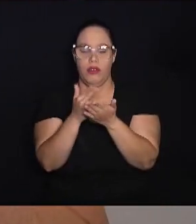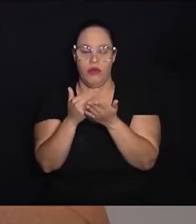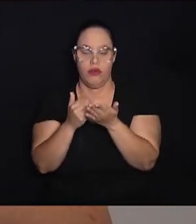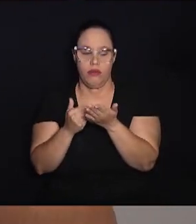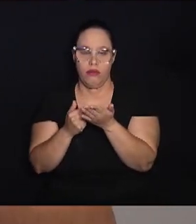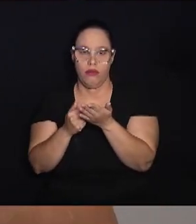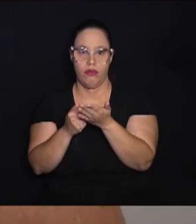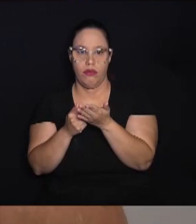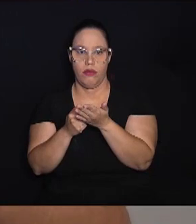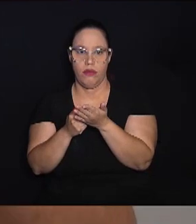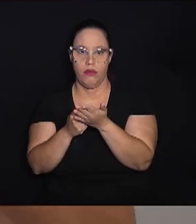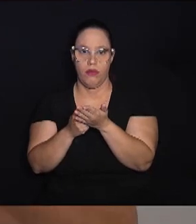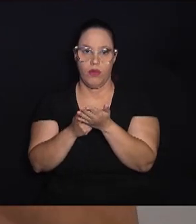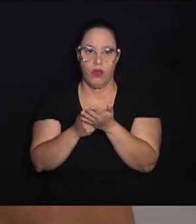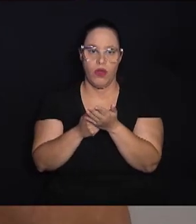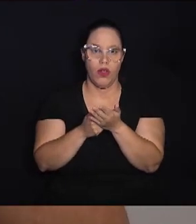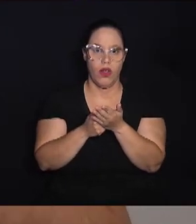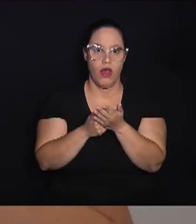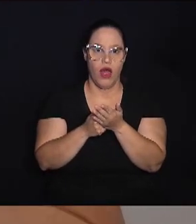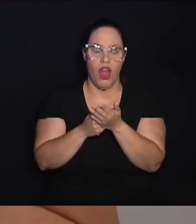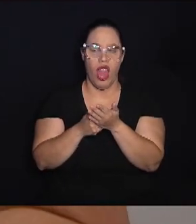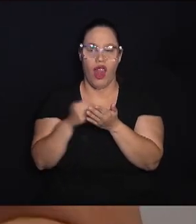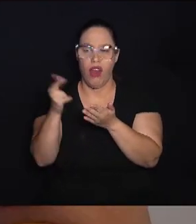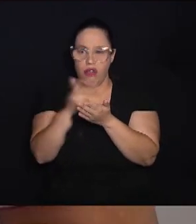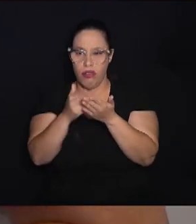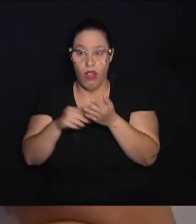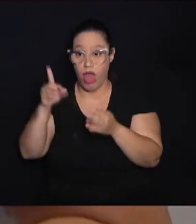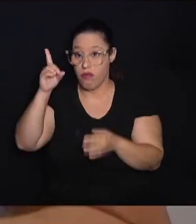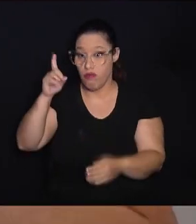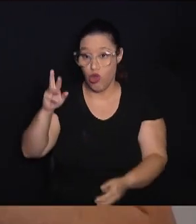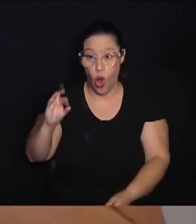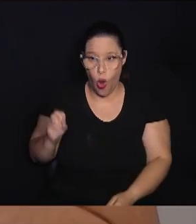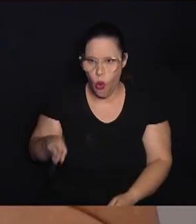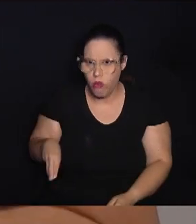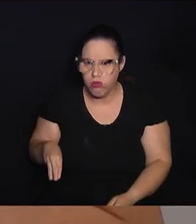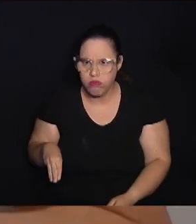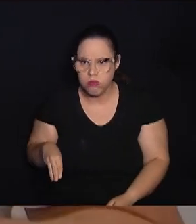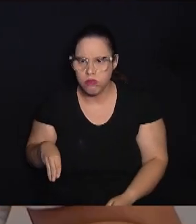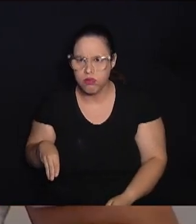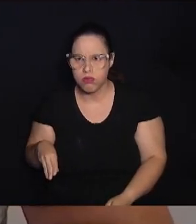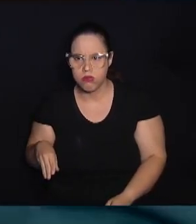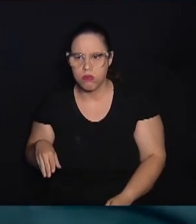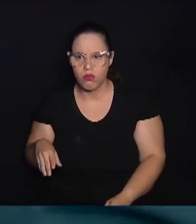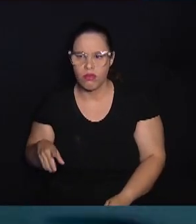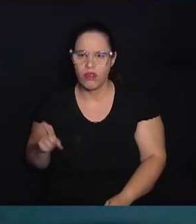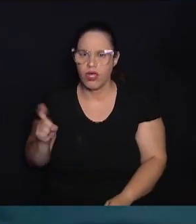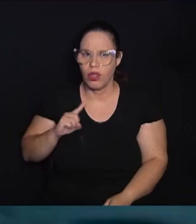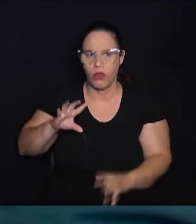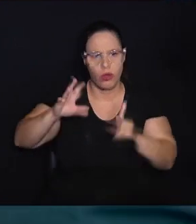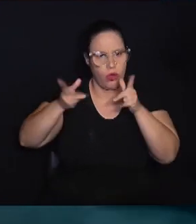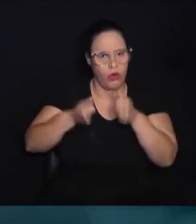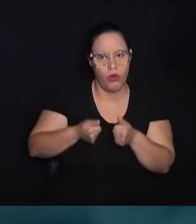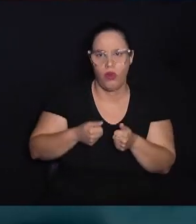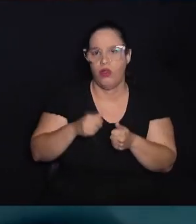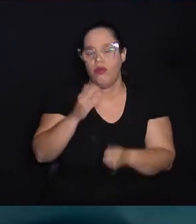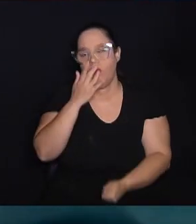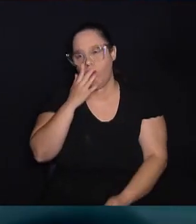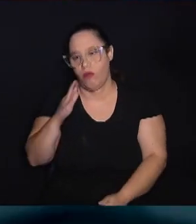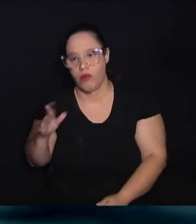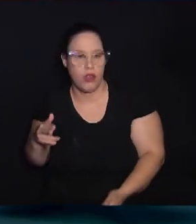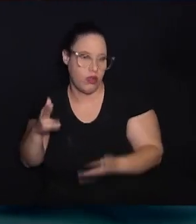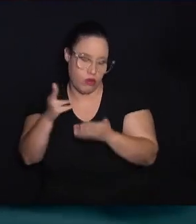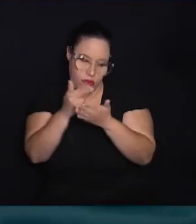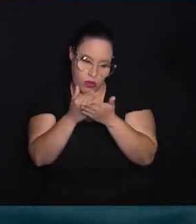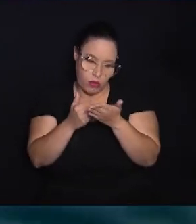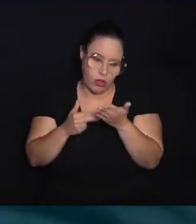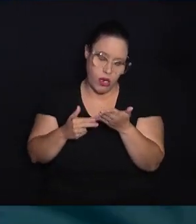hábito de Dizer Que desenho é dom que é algo sobrenatural e não é né eh todas as crianças desenham e a gente vai aos poucos